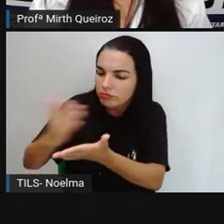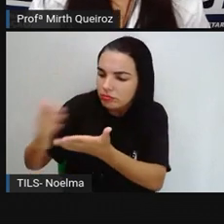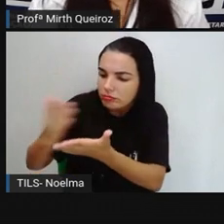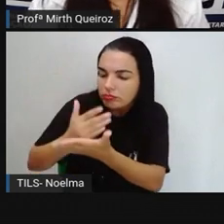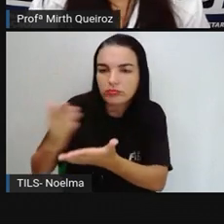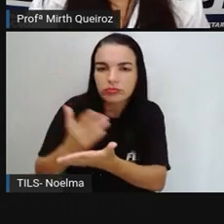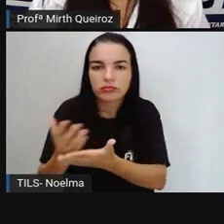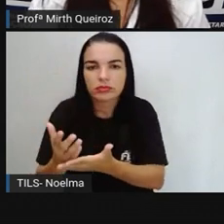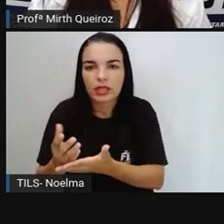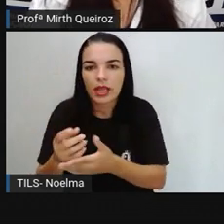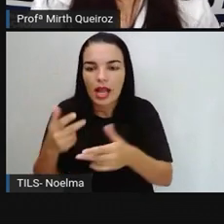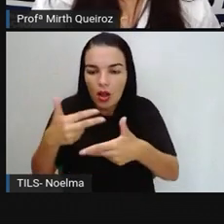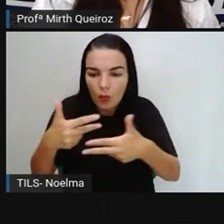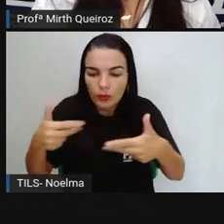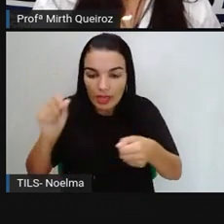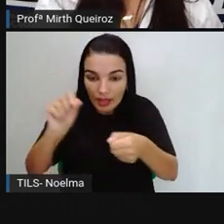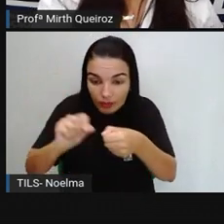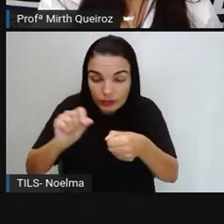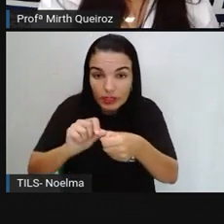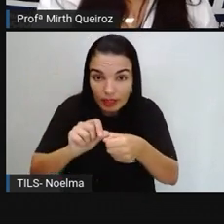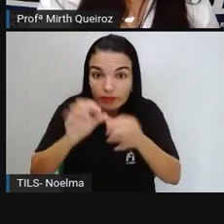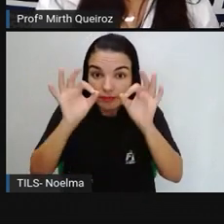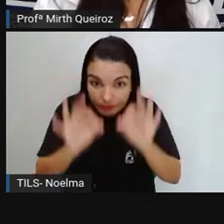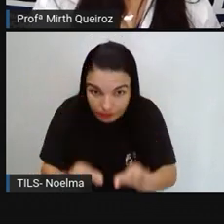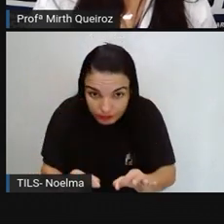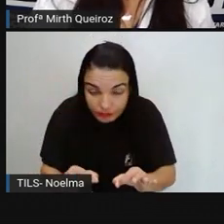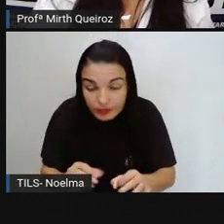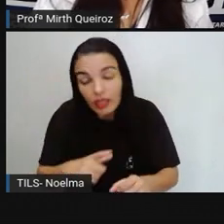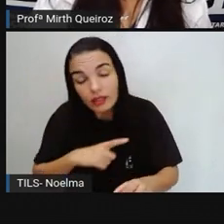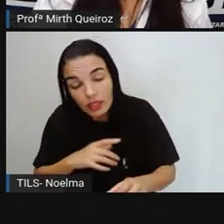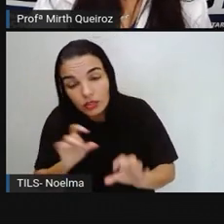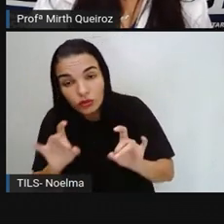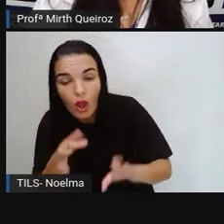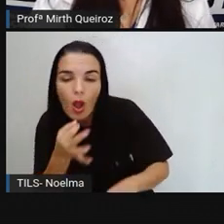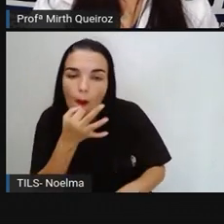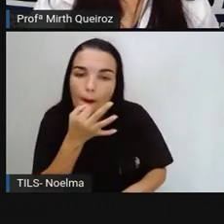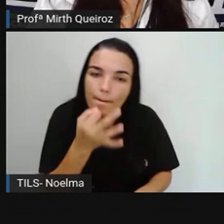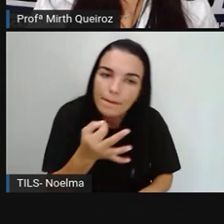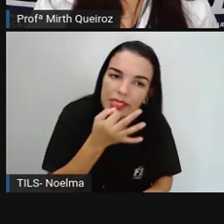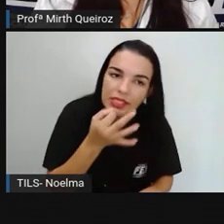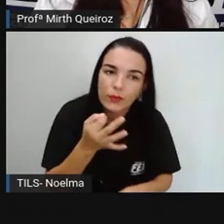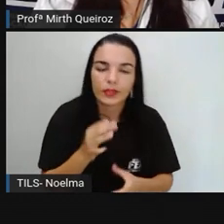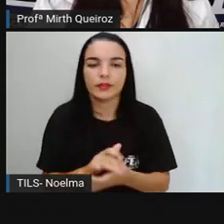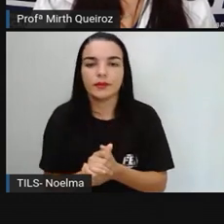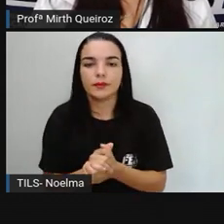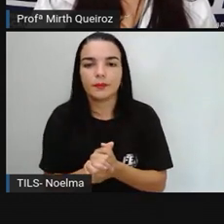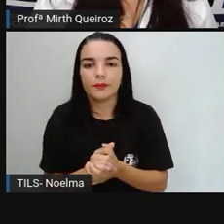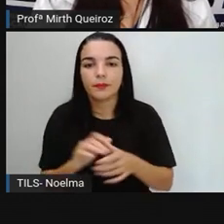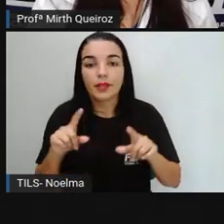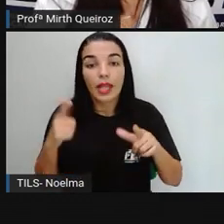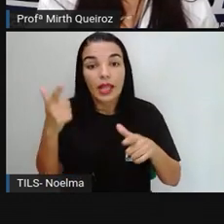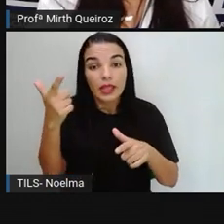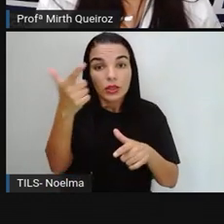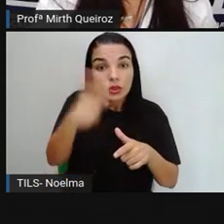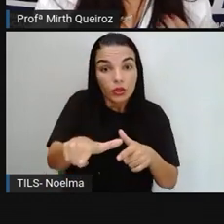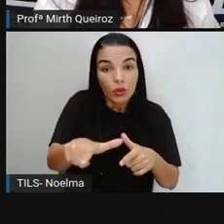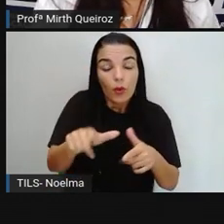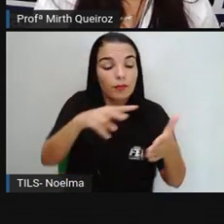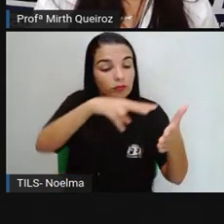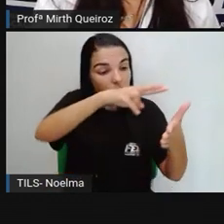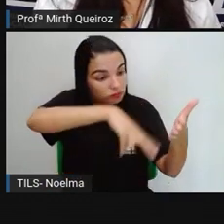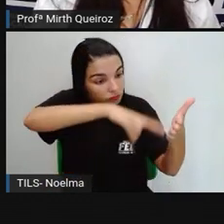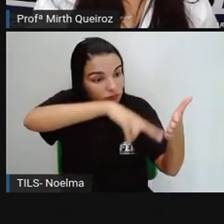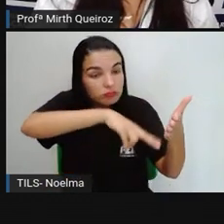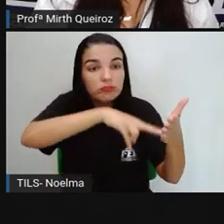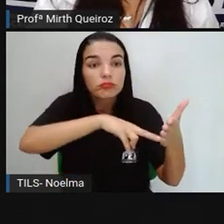de opiniões, né, porque tem coisas que são fatos e tem coisas que são apenas opiniões. E retome o texto,